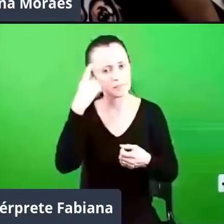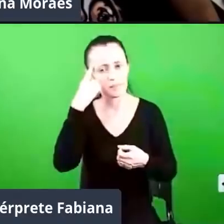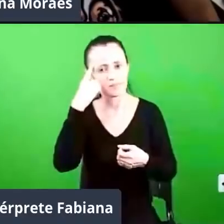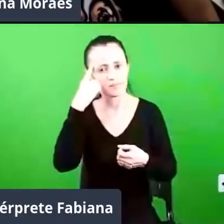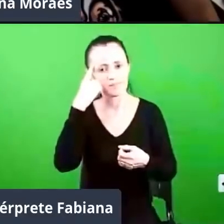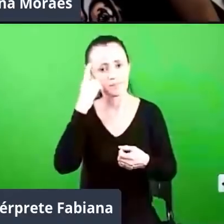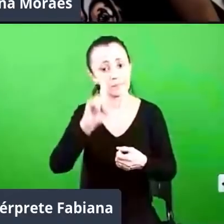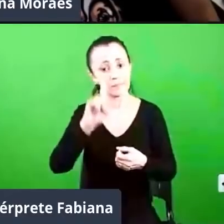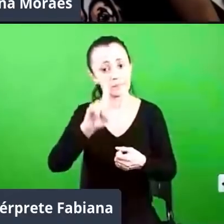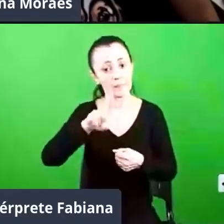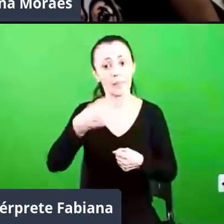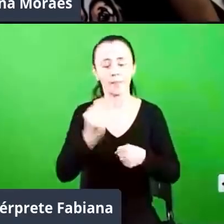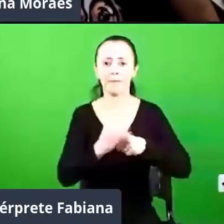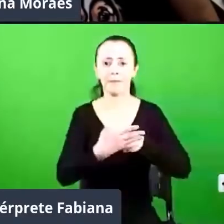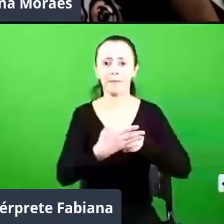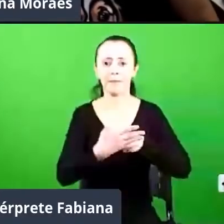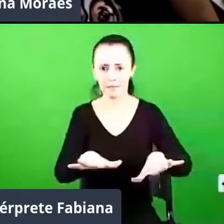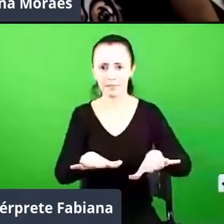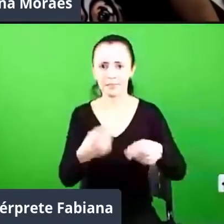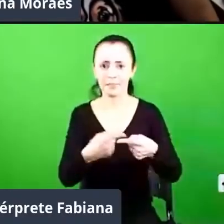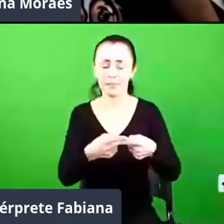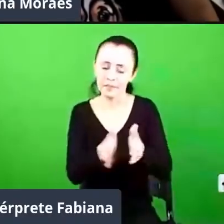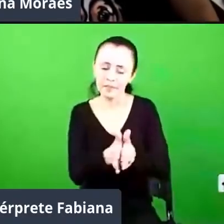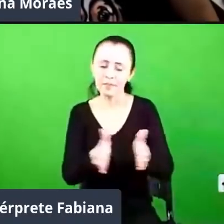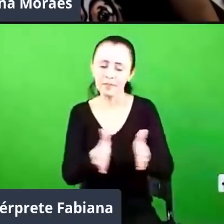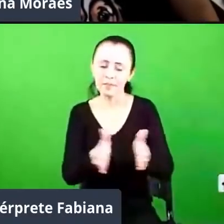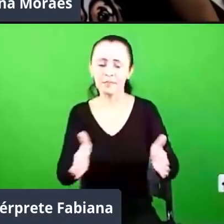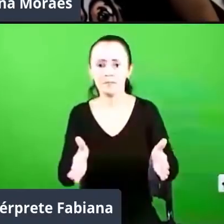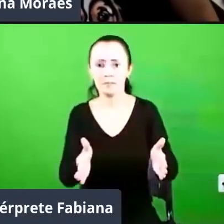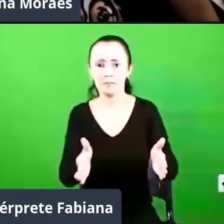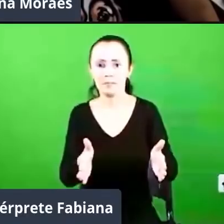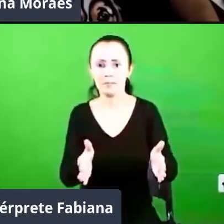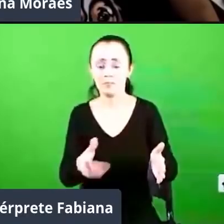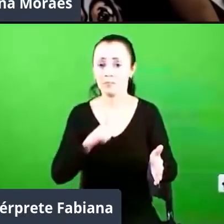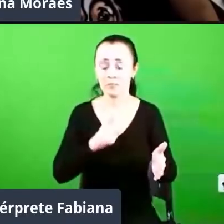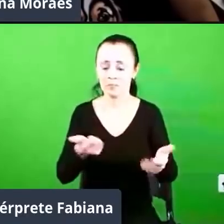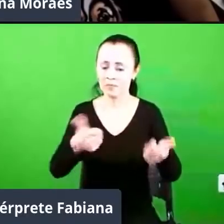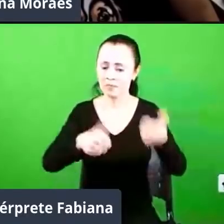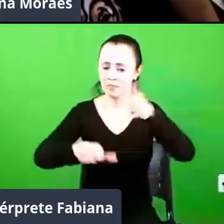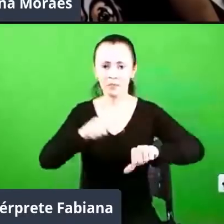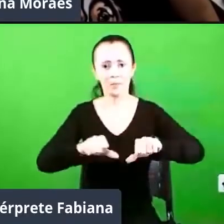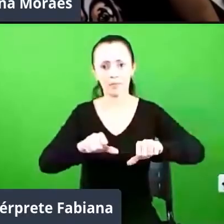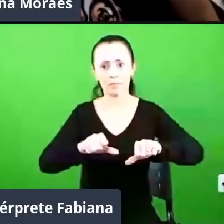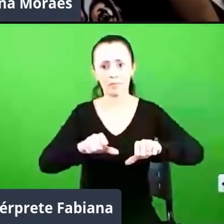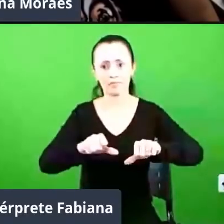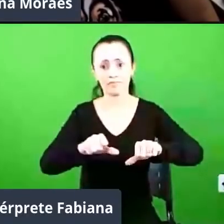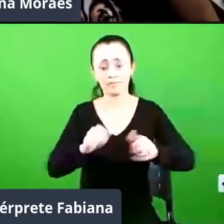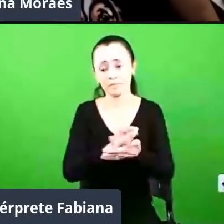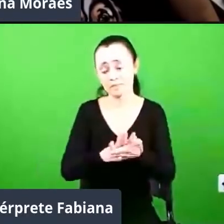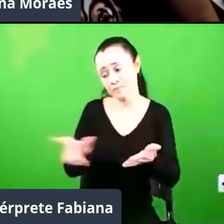pós-pandemia. Porque para esse momento, o que nós temos para avaliar são resultados, né? São